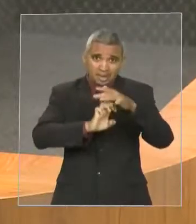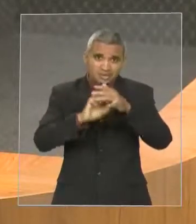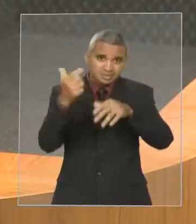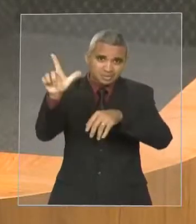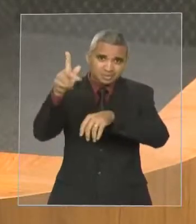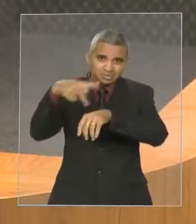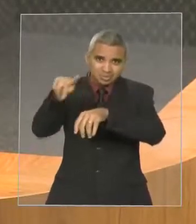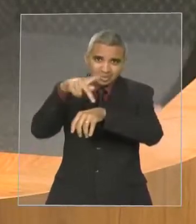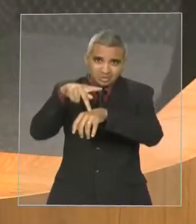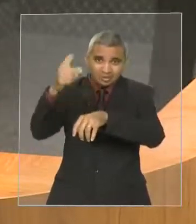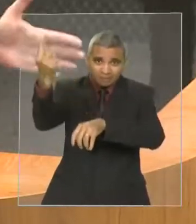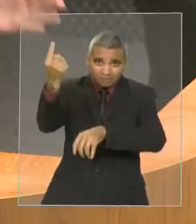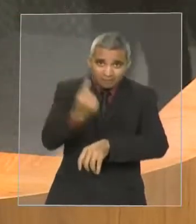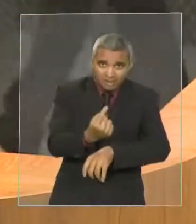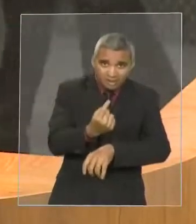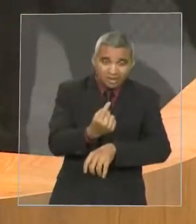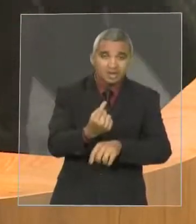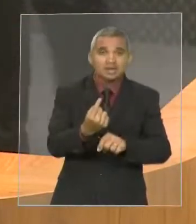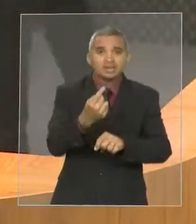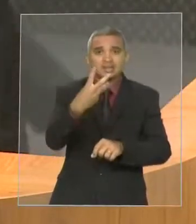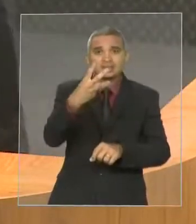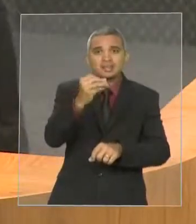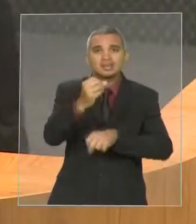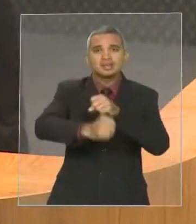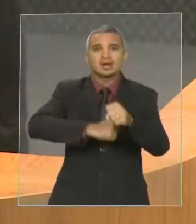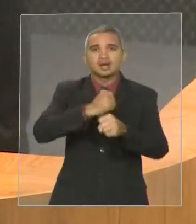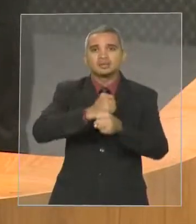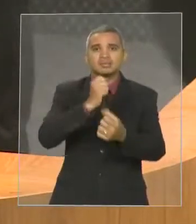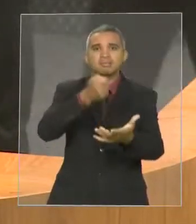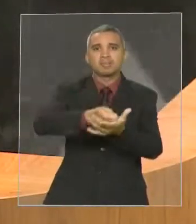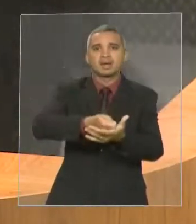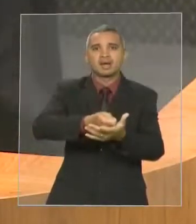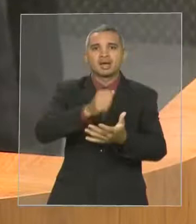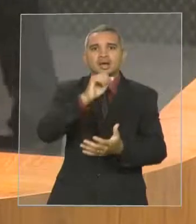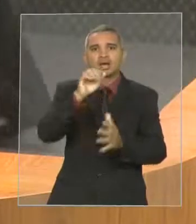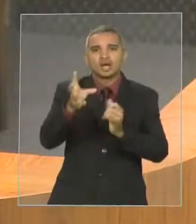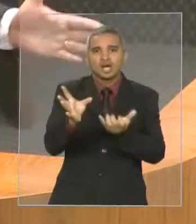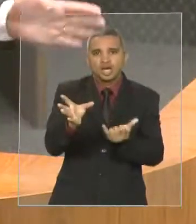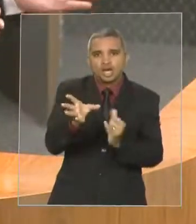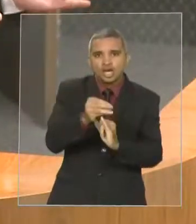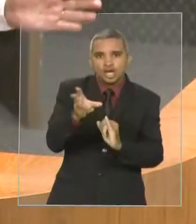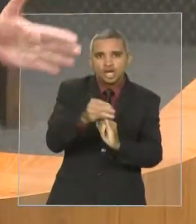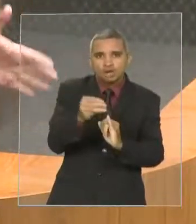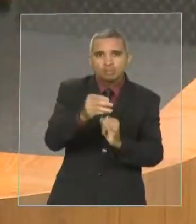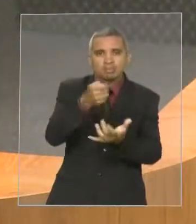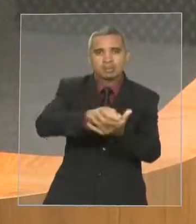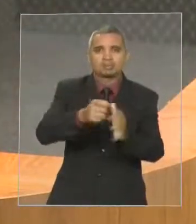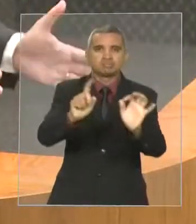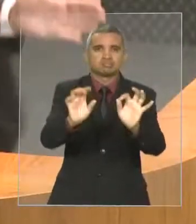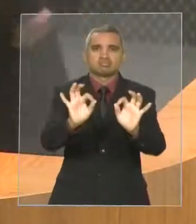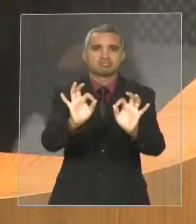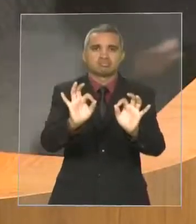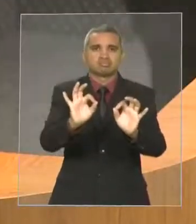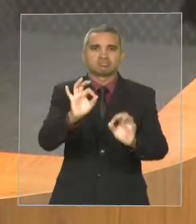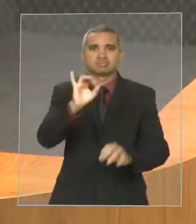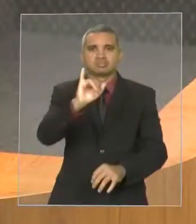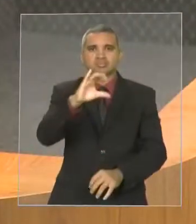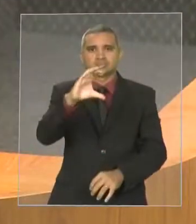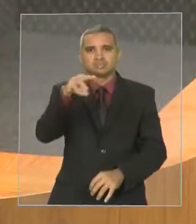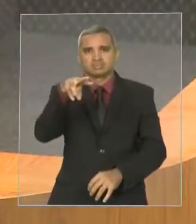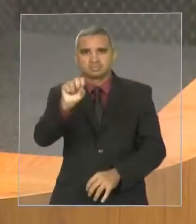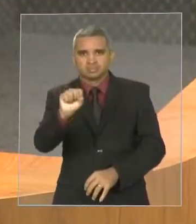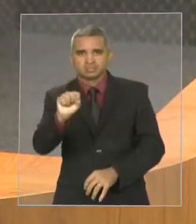ela importar não vai pagar imposto. A construção que ela fizer, a empresa que fizer a construção não vai pagar